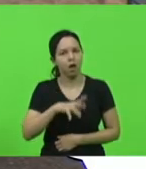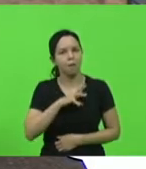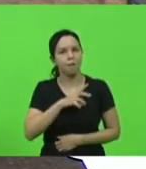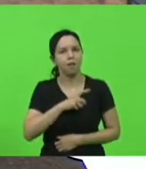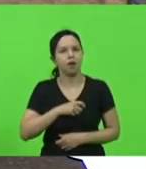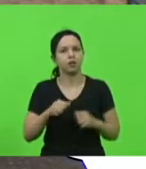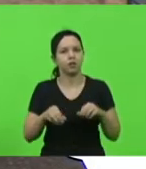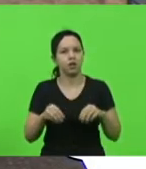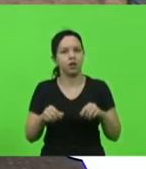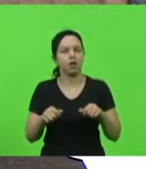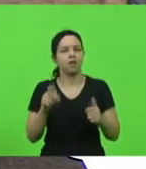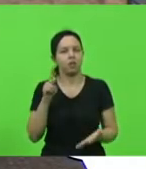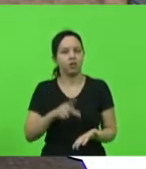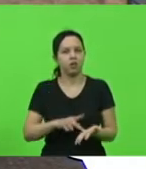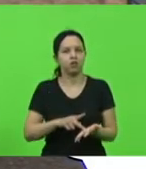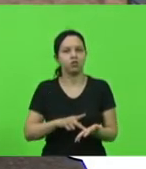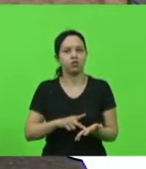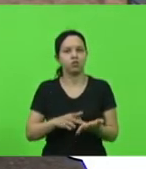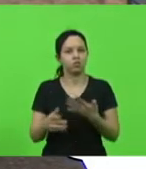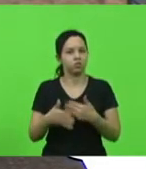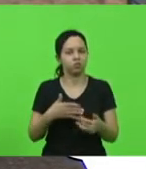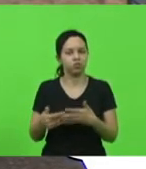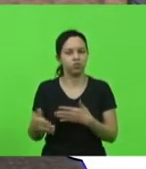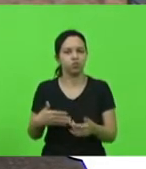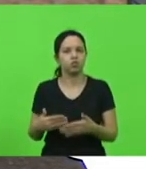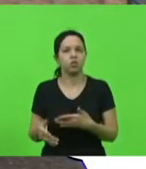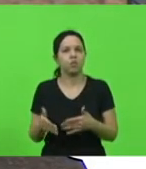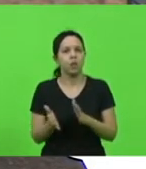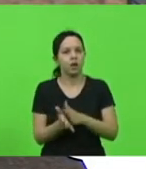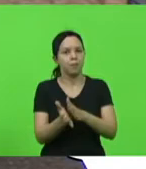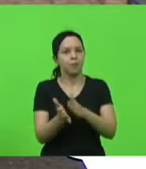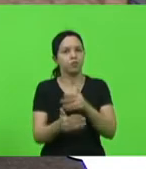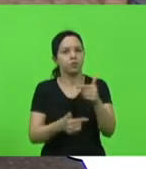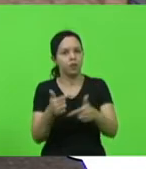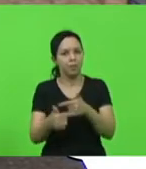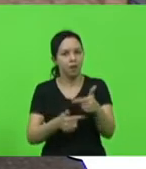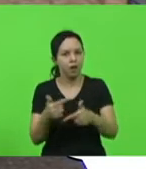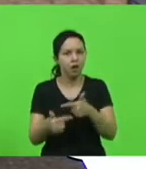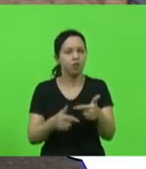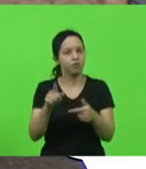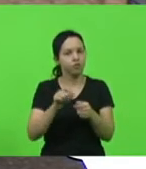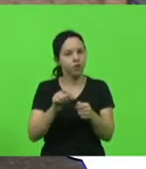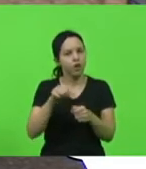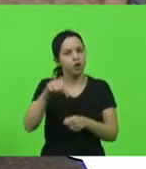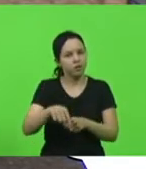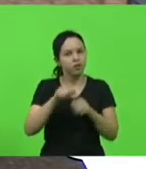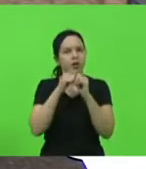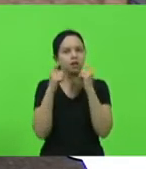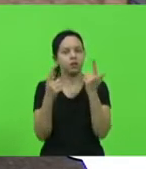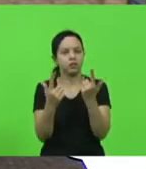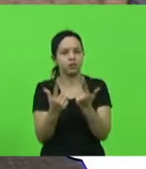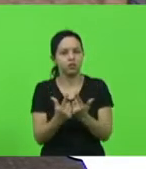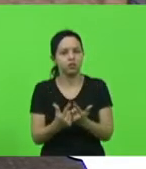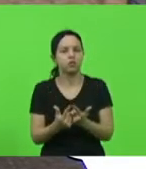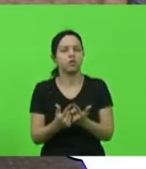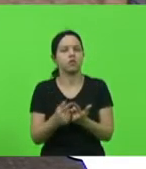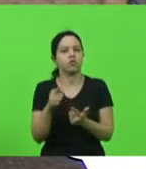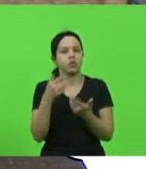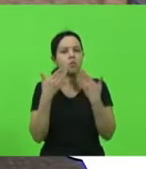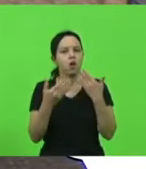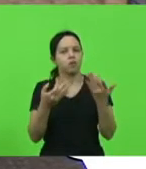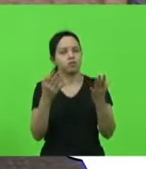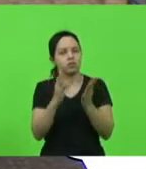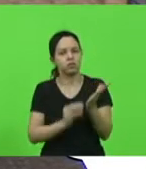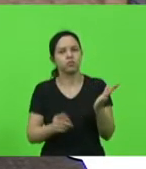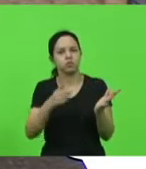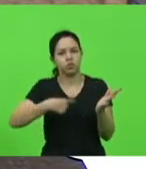verdade, incondicionalmente. Parabéns pelo trabalho que vem fazendo aqui dentro dessa casa aqui. É motivo de exemplo e de orgulho para